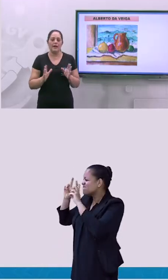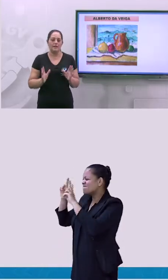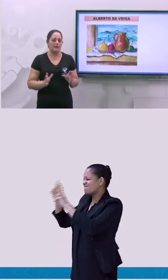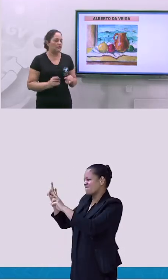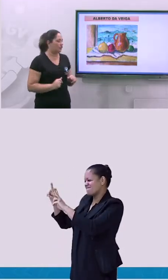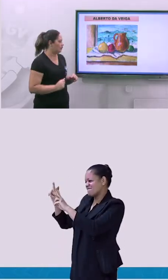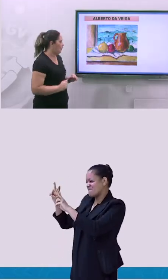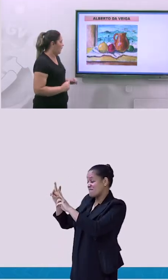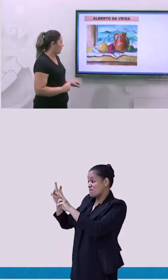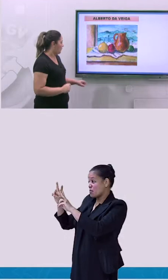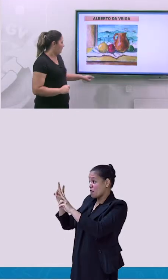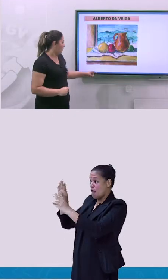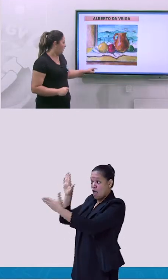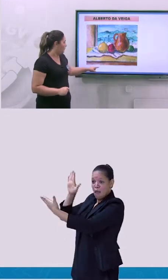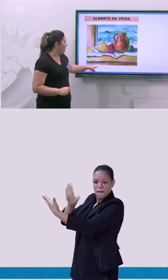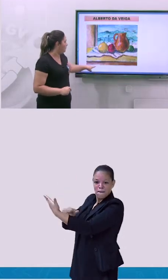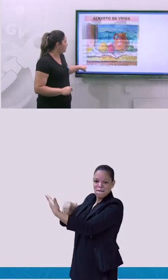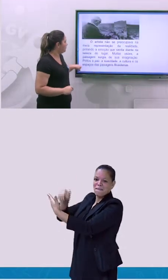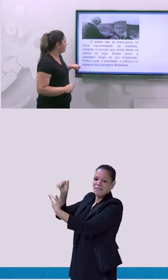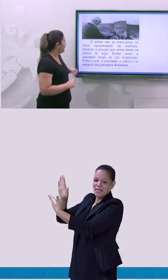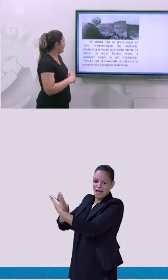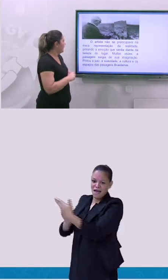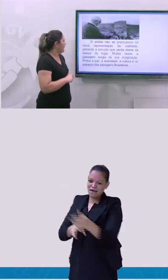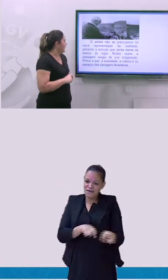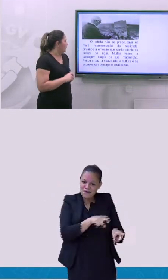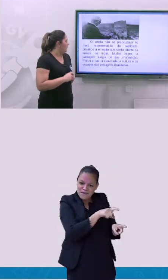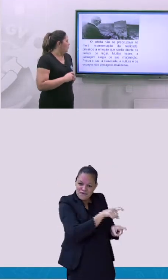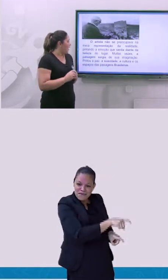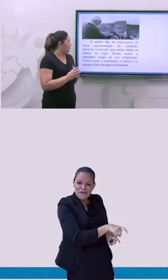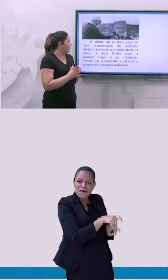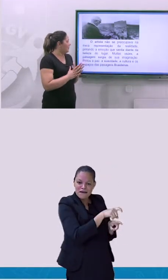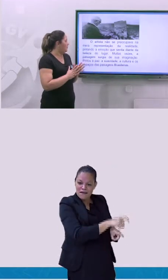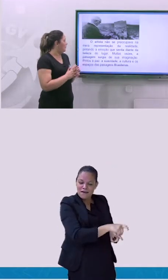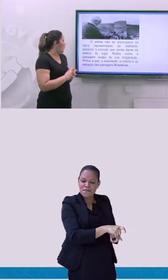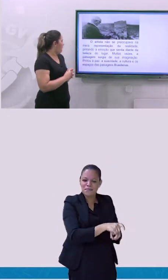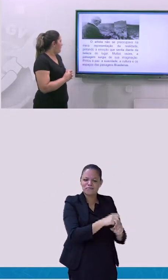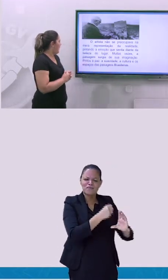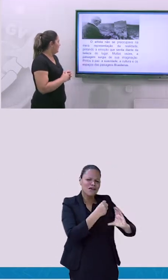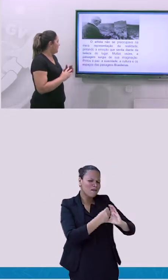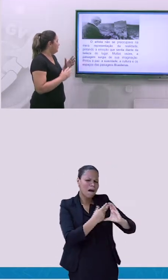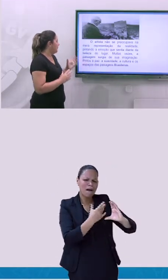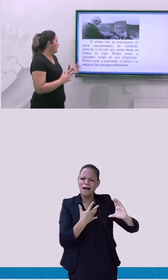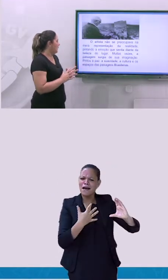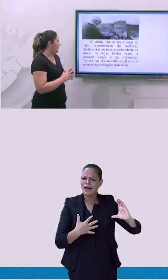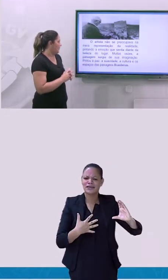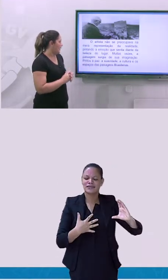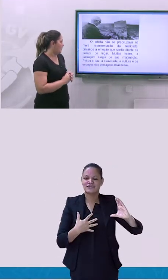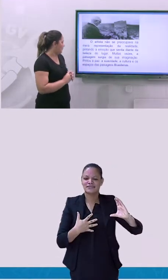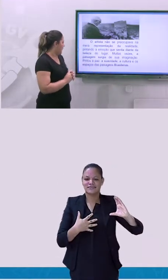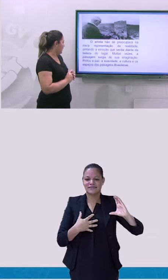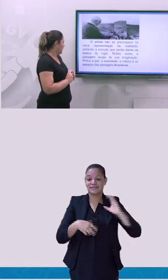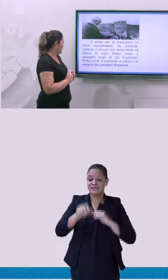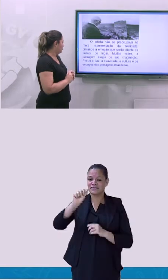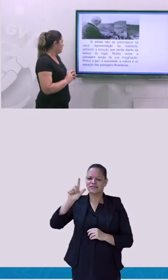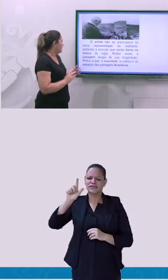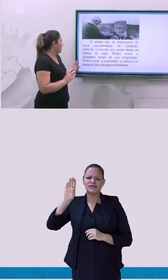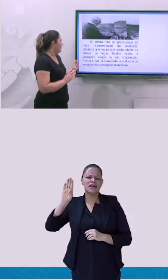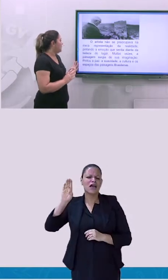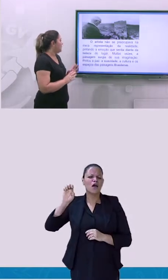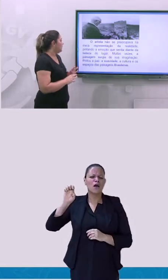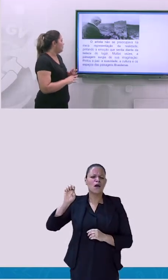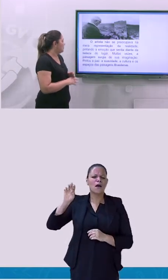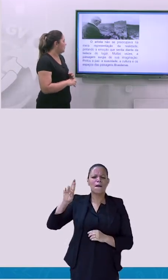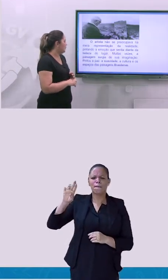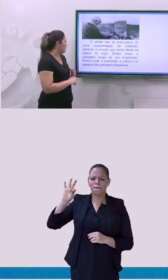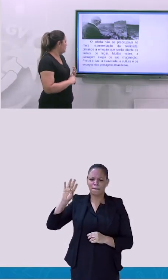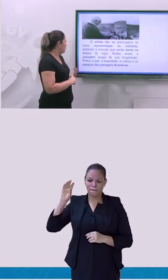uma característica de Alberto da Veiga. O artista não se preocupava na mera representação da realidade,